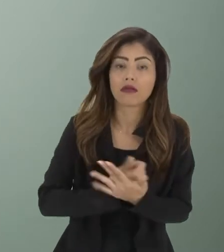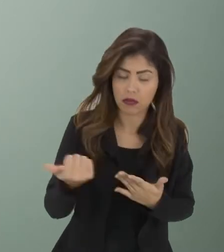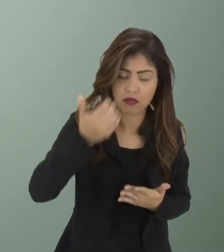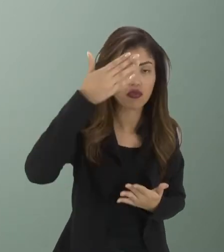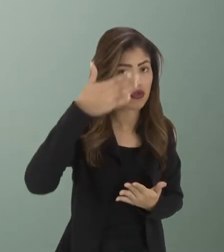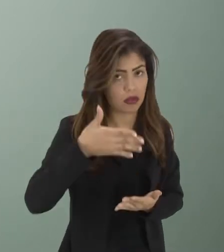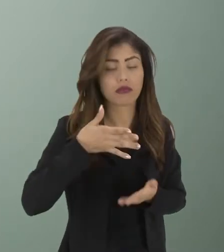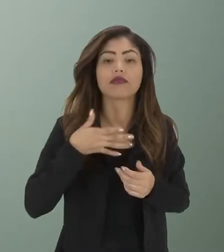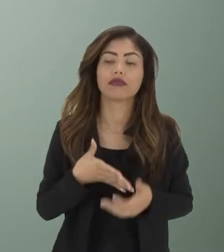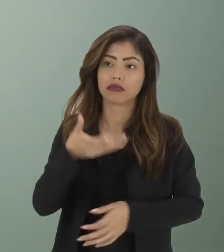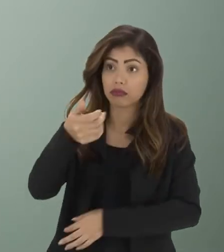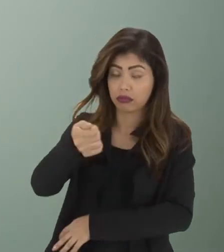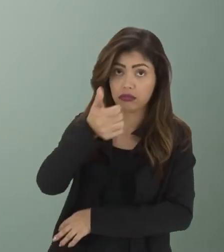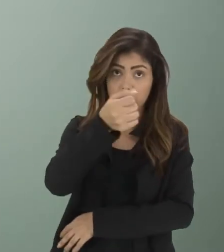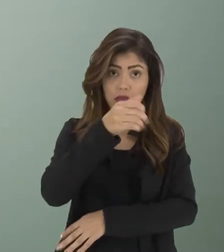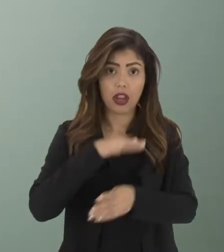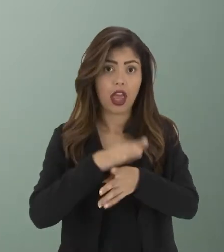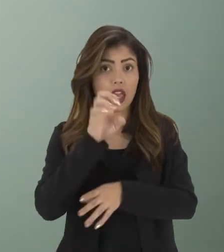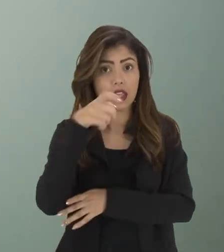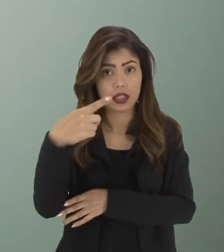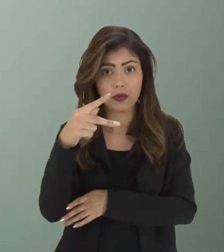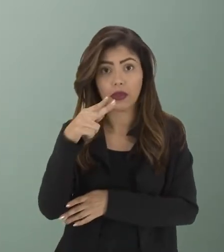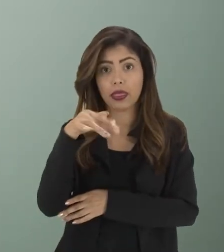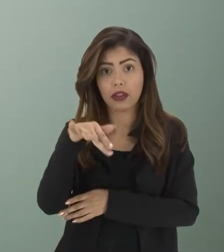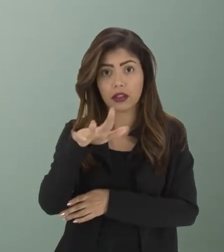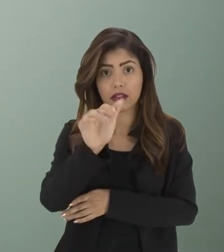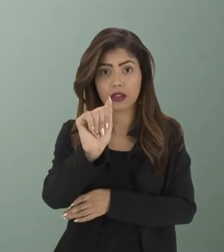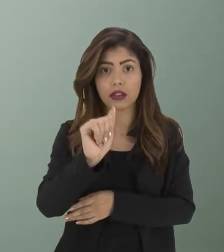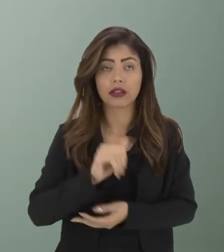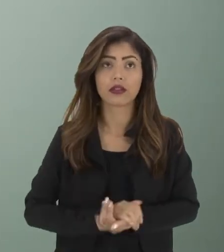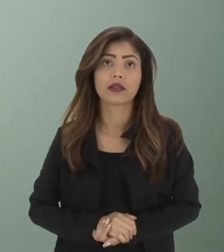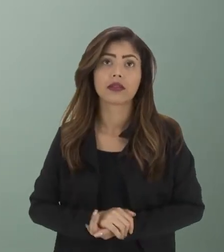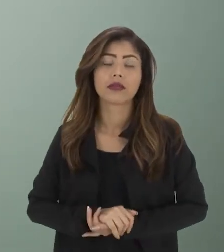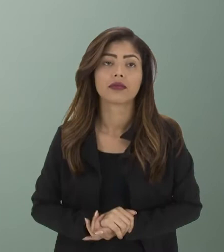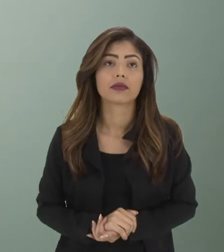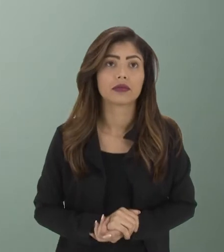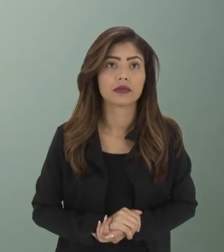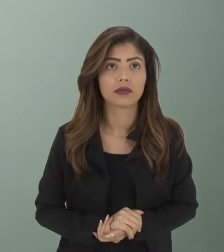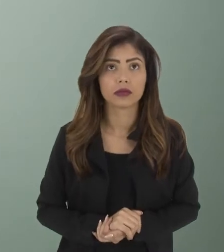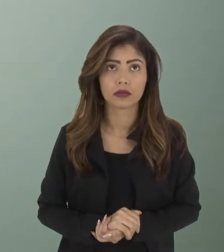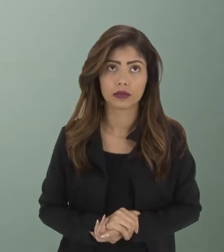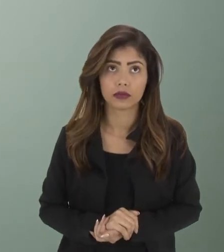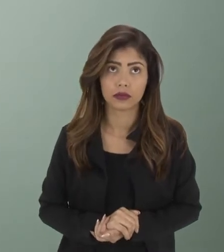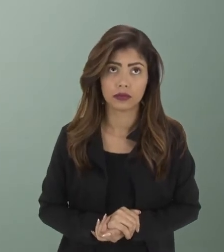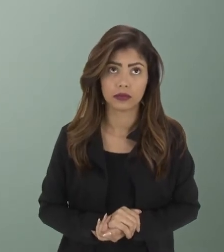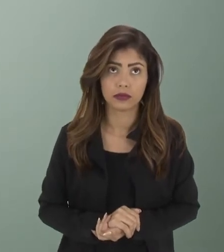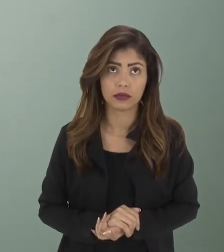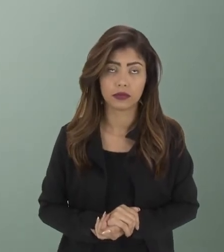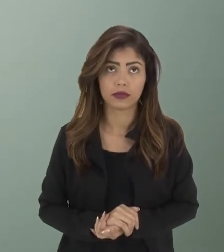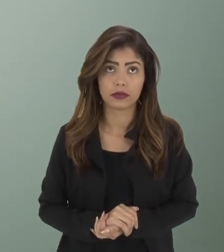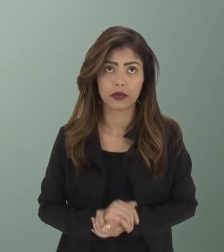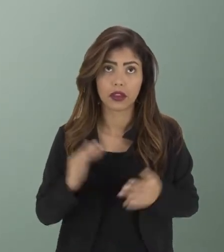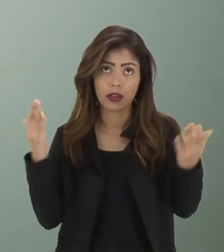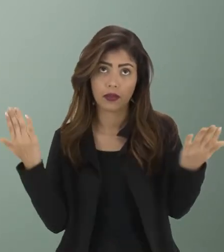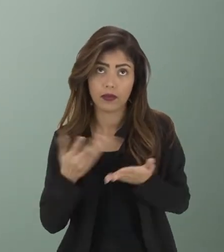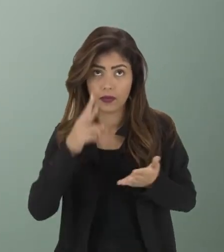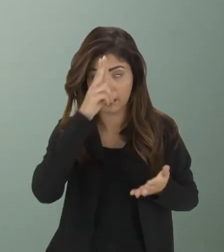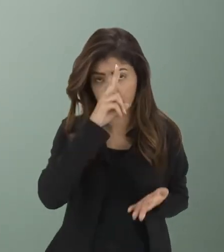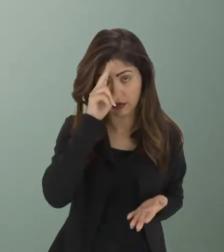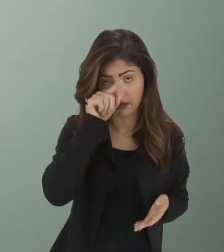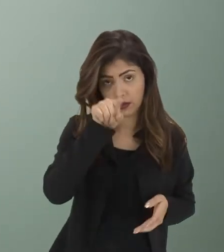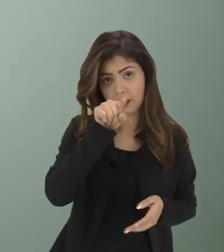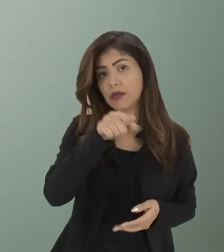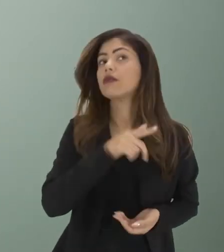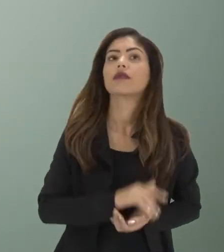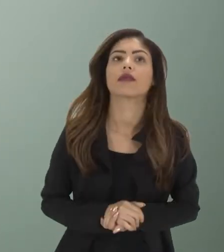que você tomou de maneira espontânea. Mais um exemplo. Não, ok. Agora eu quero lembrar para